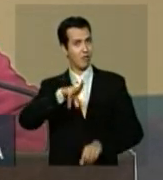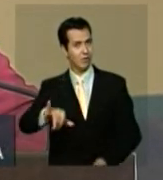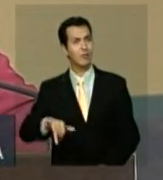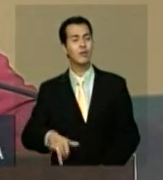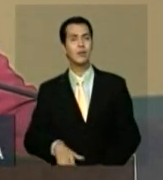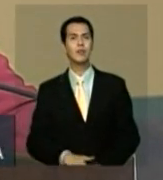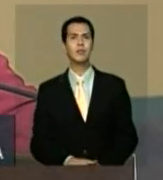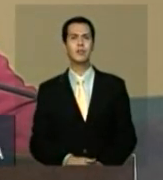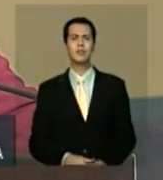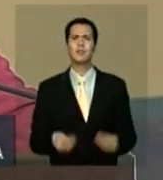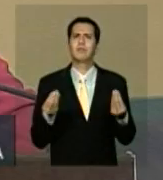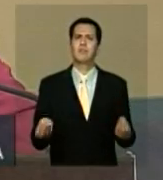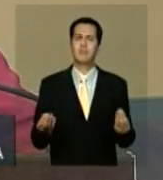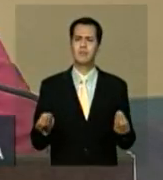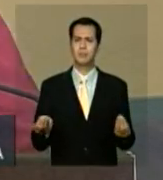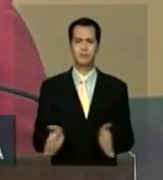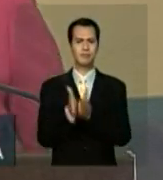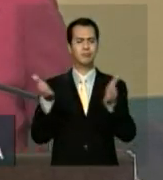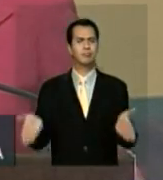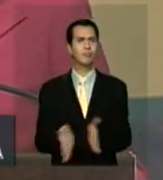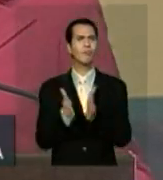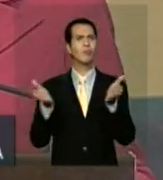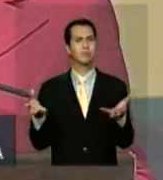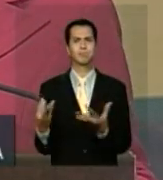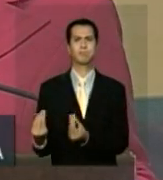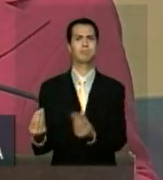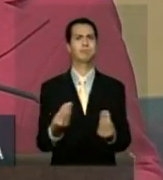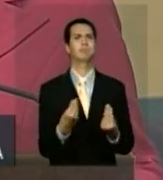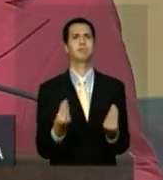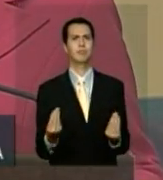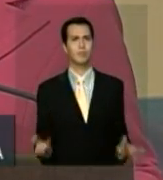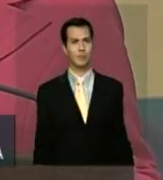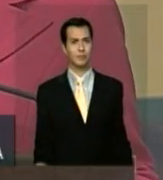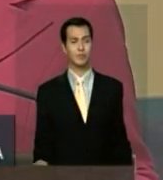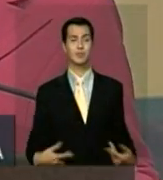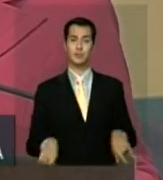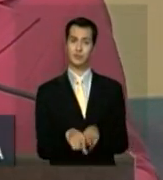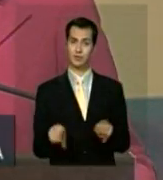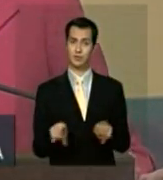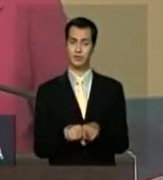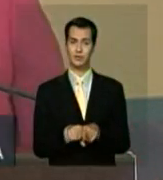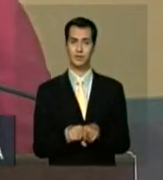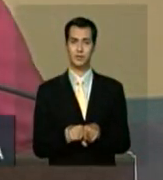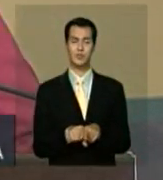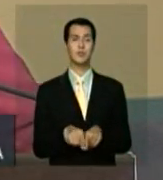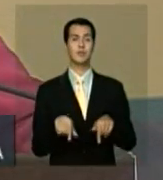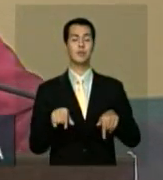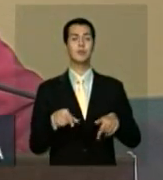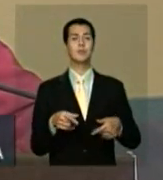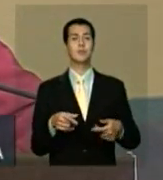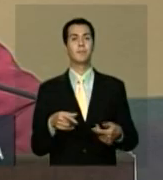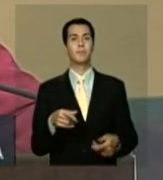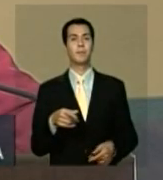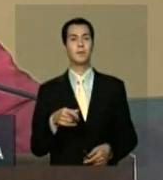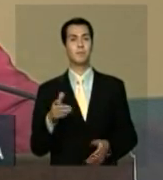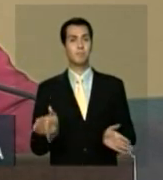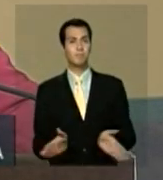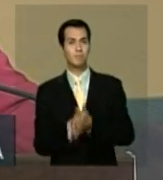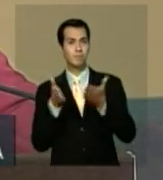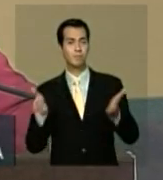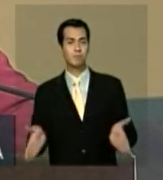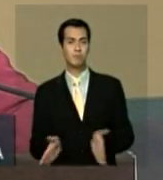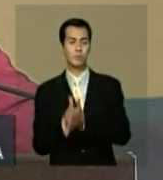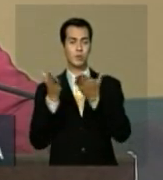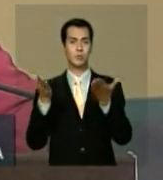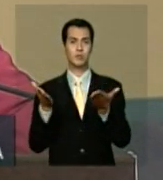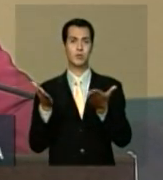futuro e ao mesmo tempo sabendo que isso ocorria numa sociedade que espontaneamente